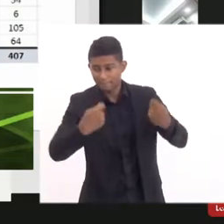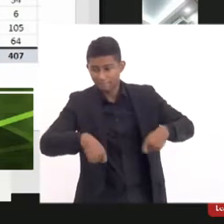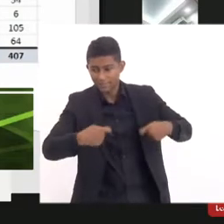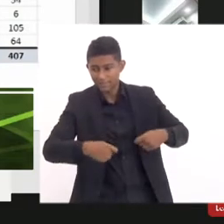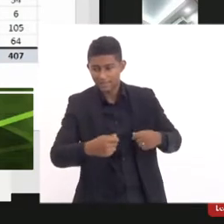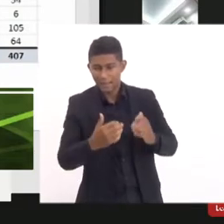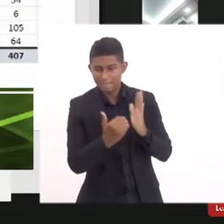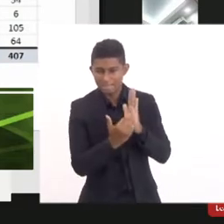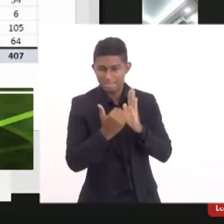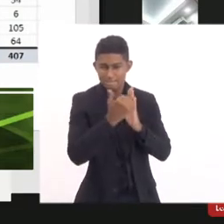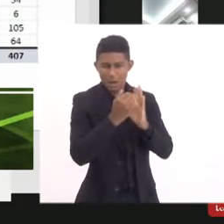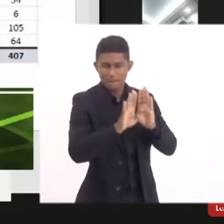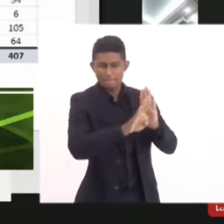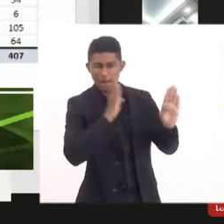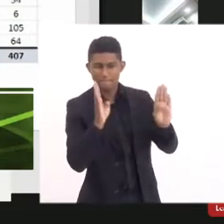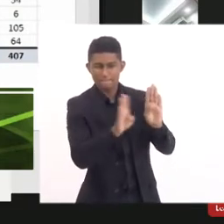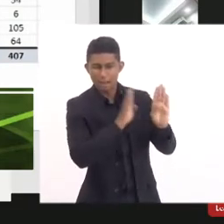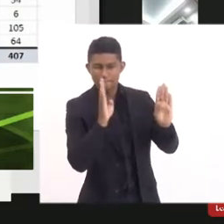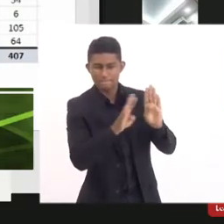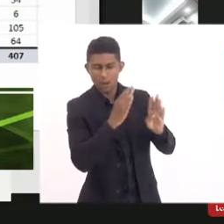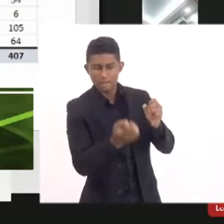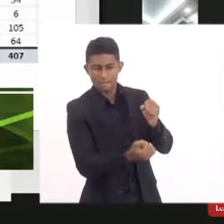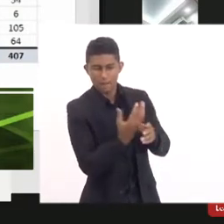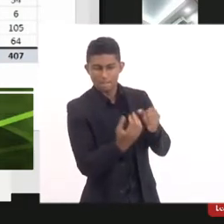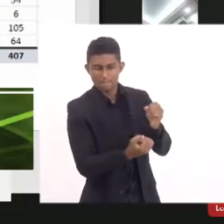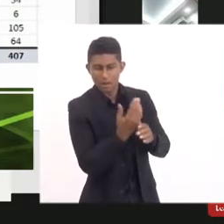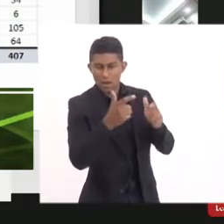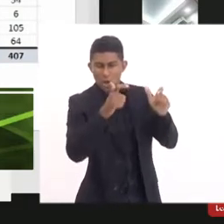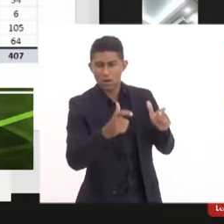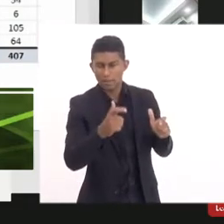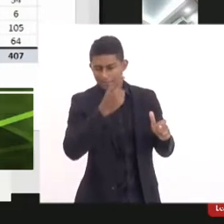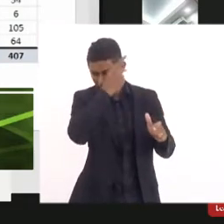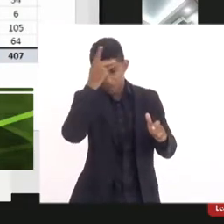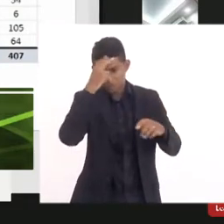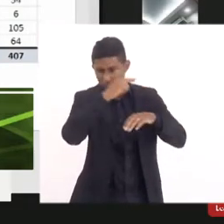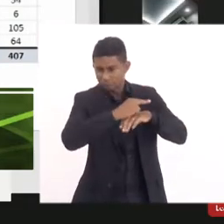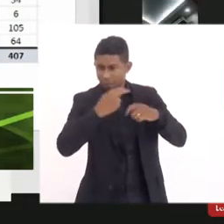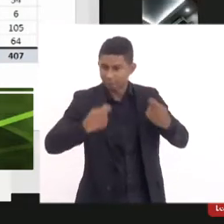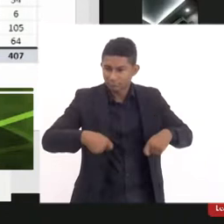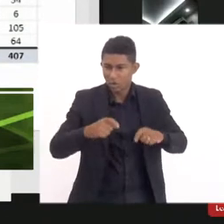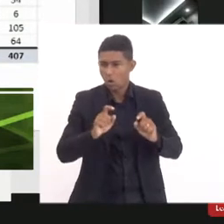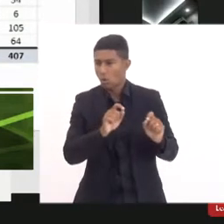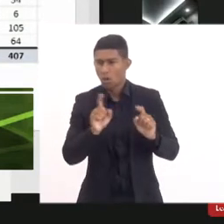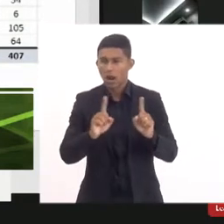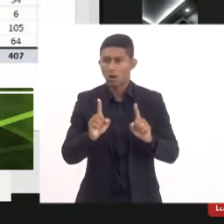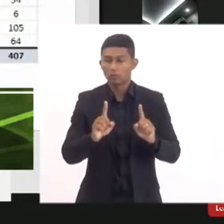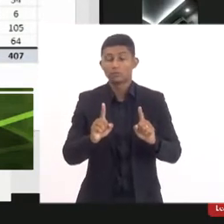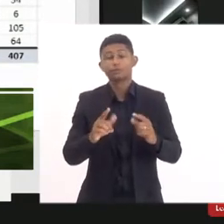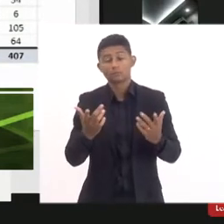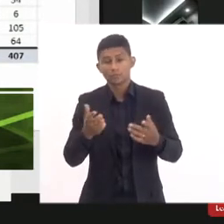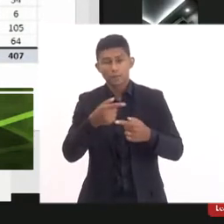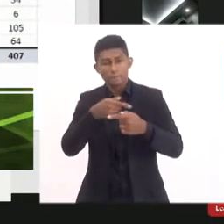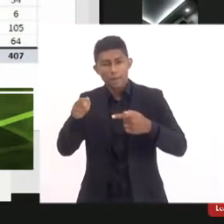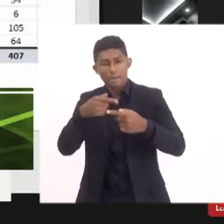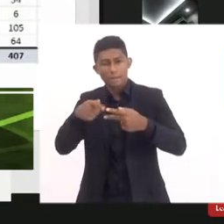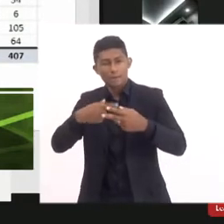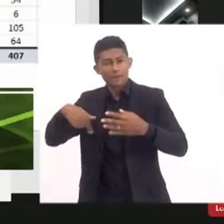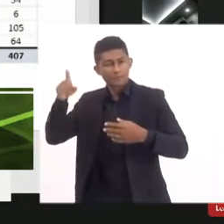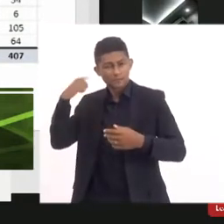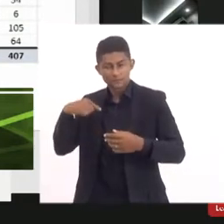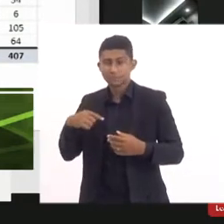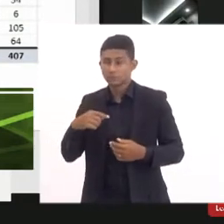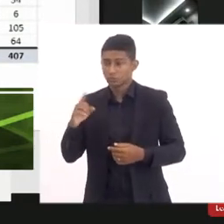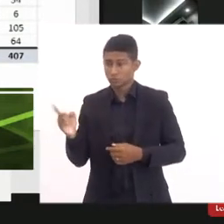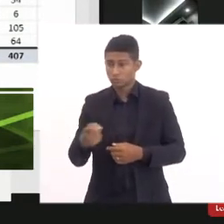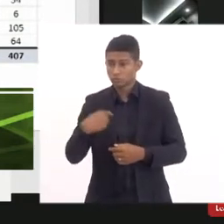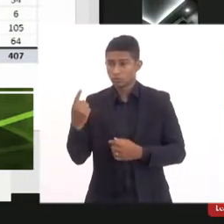conversão de leitos. E a gente se reuniu há cerca de 3 semanas atrás e fomos fazendo, né?